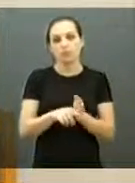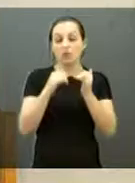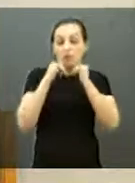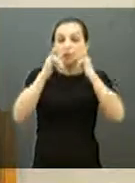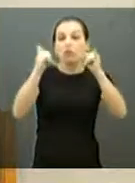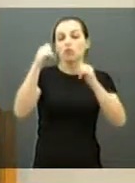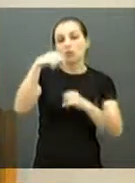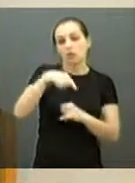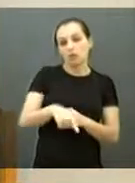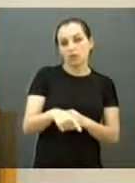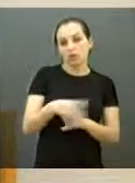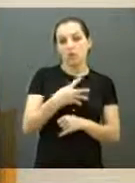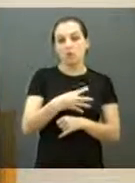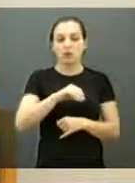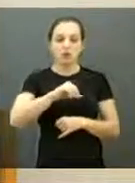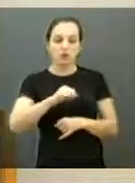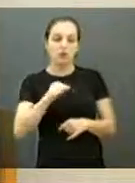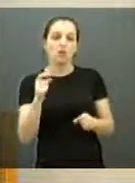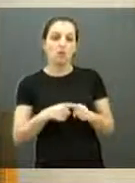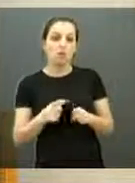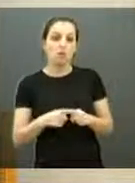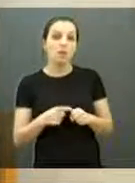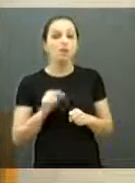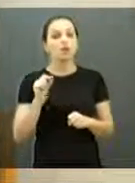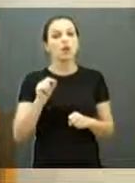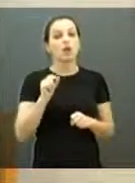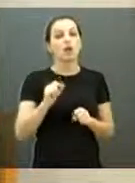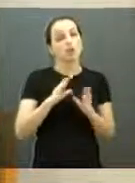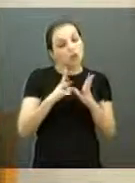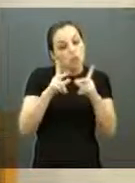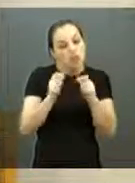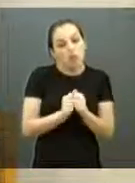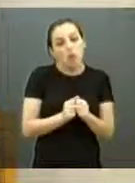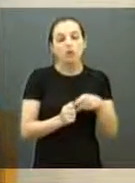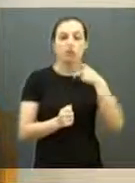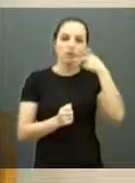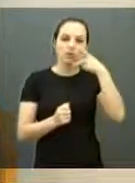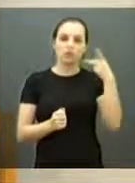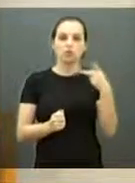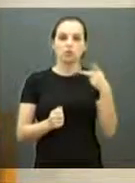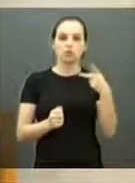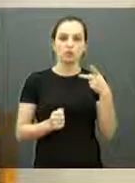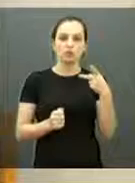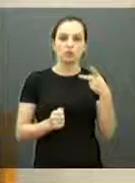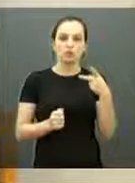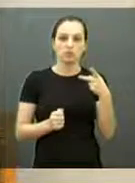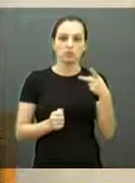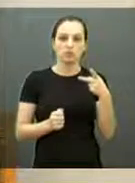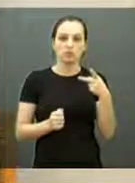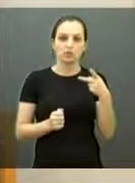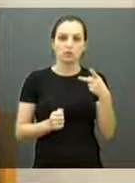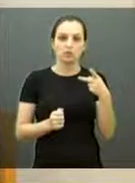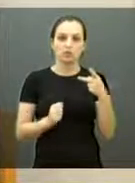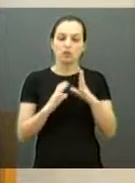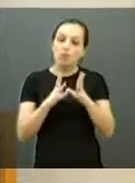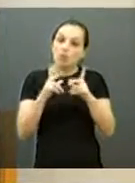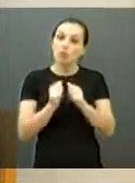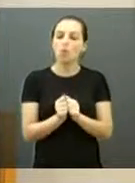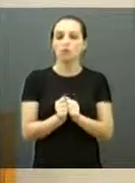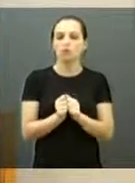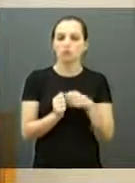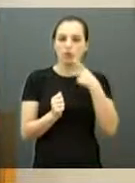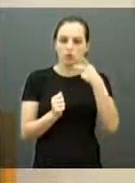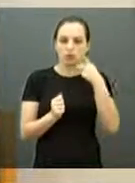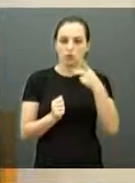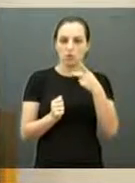aqui envolvendo 49 médicos, e aí eu culpo todos os vereadores. Citaram o seguinte, inclusive o senhor, doutor William.